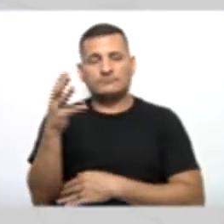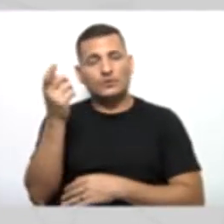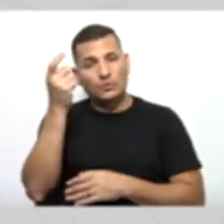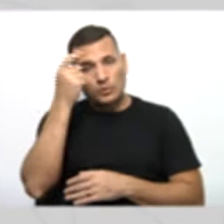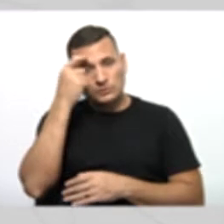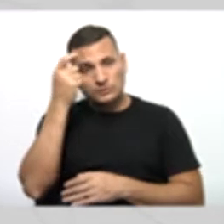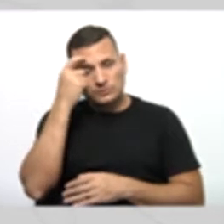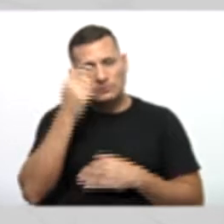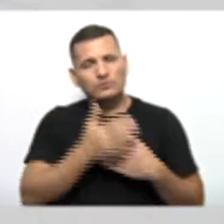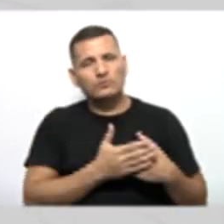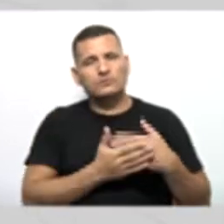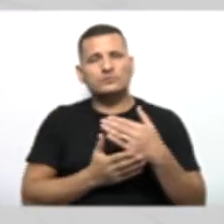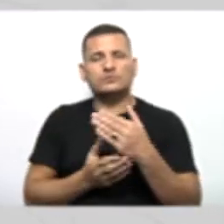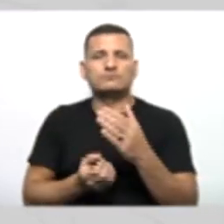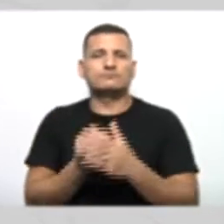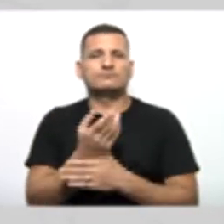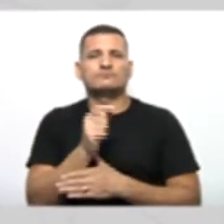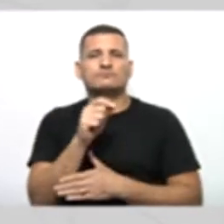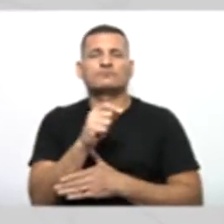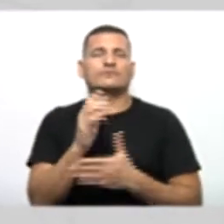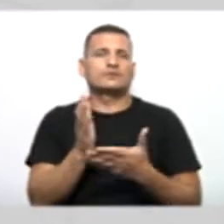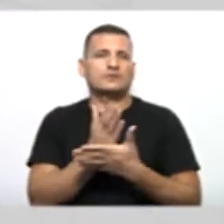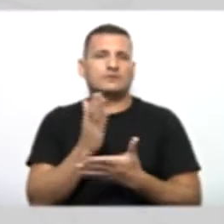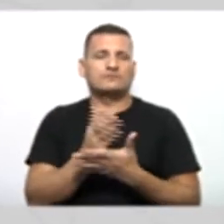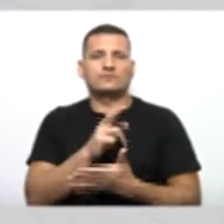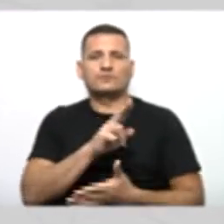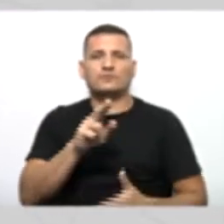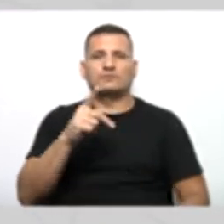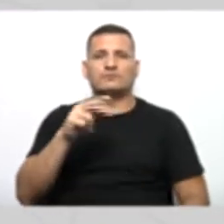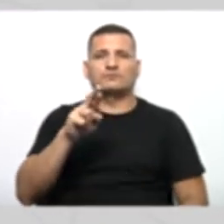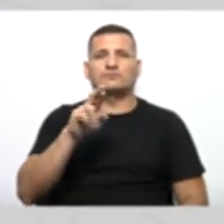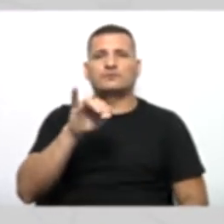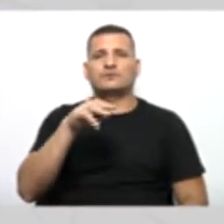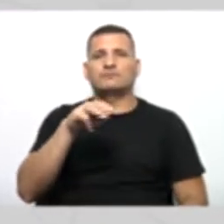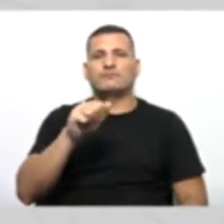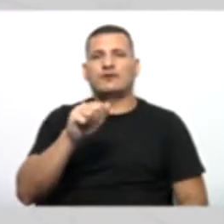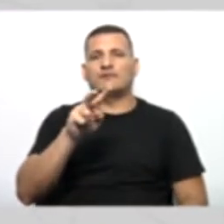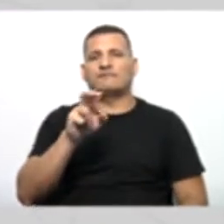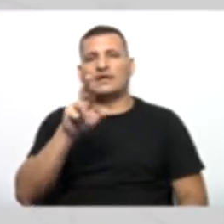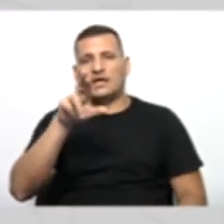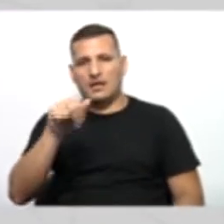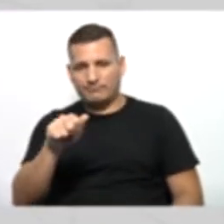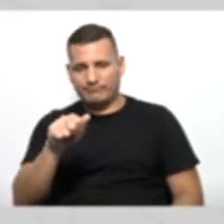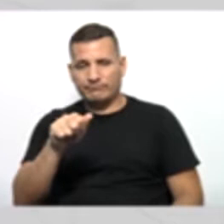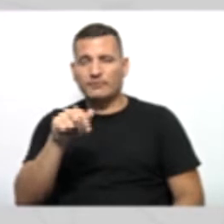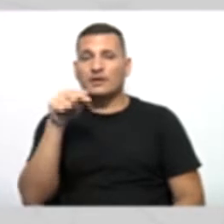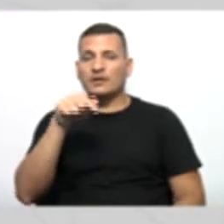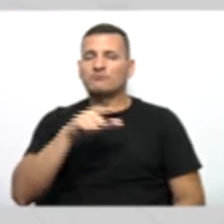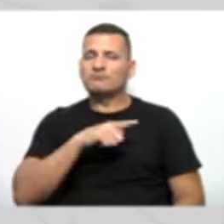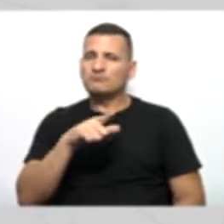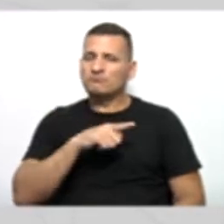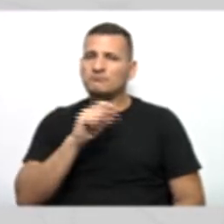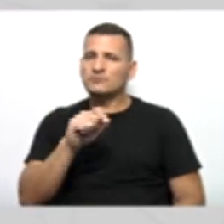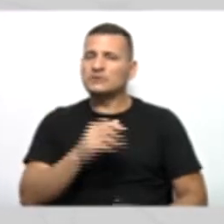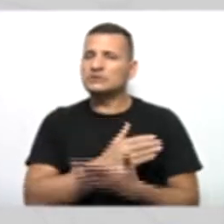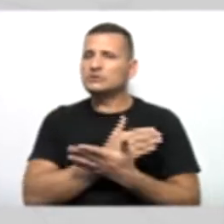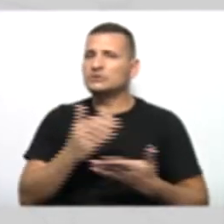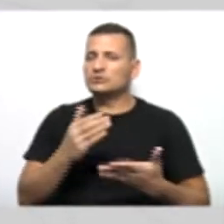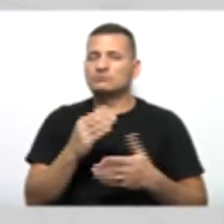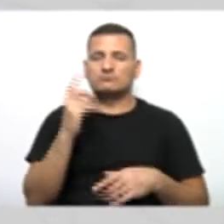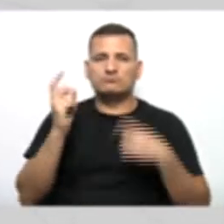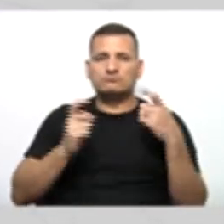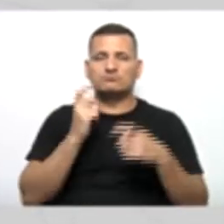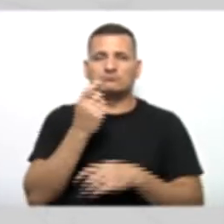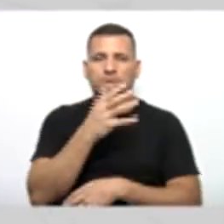começou a surgir com o livro A Primavera Silenciosa. Ele marca o início da preocupação com o meio ambiente. Esse livro